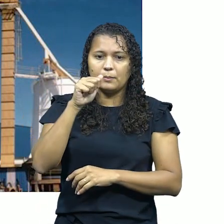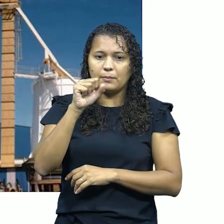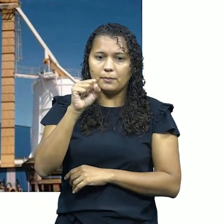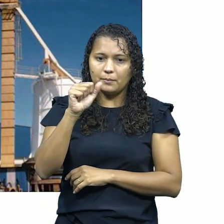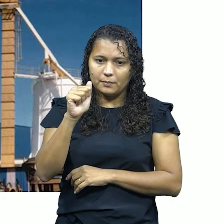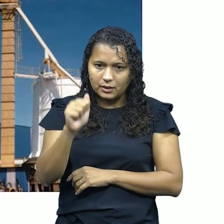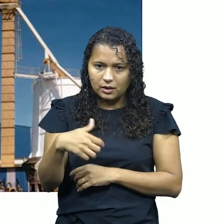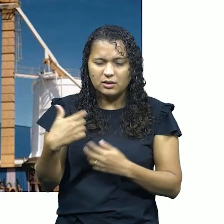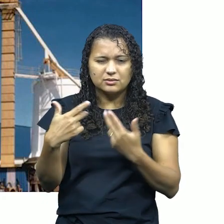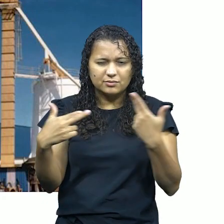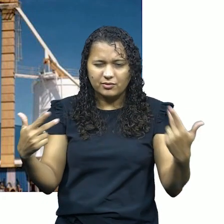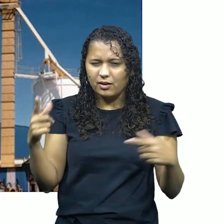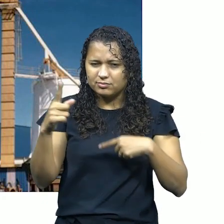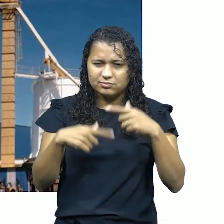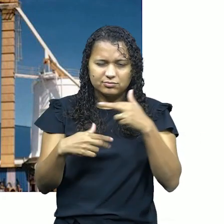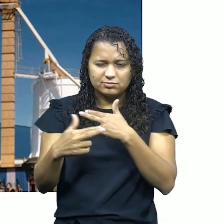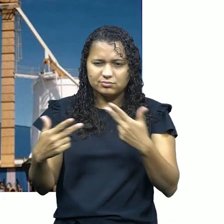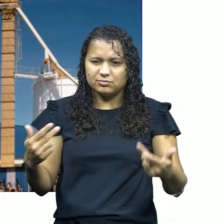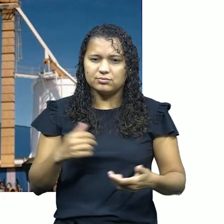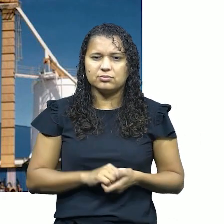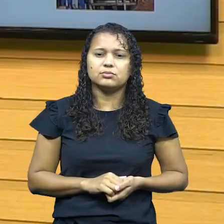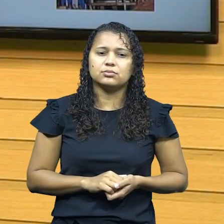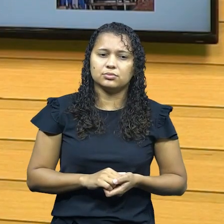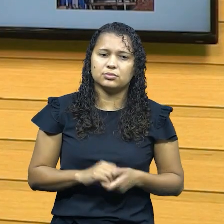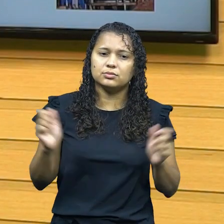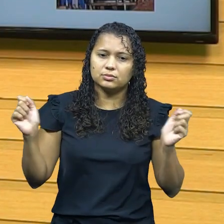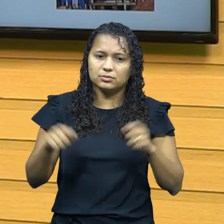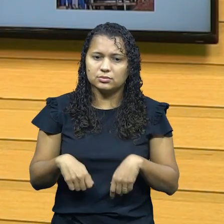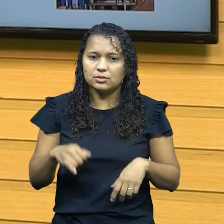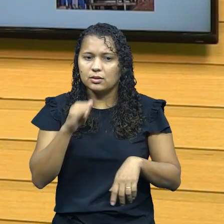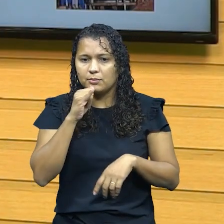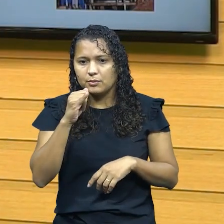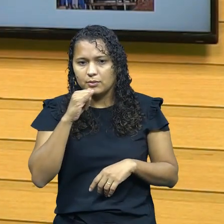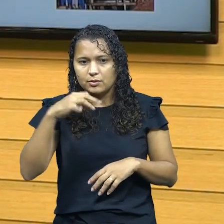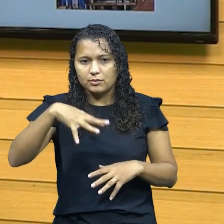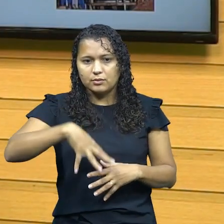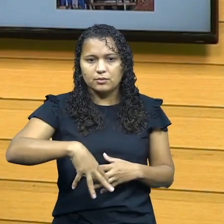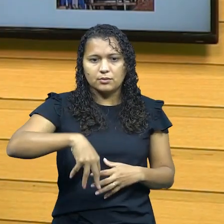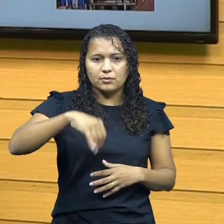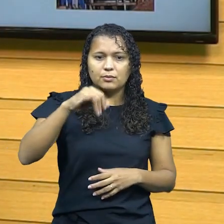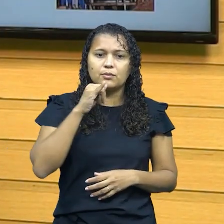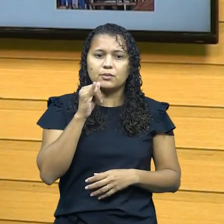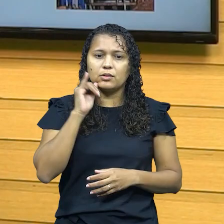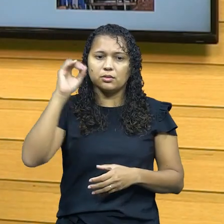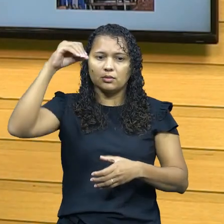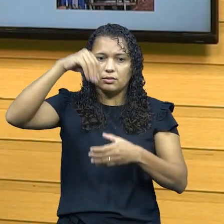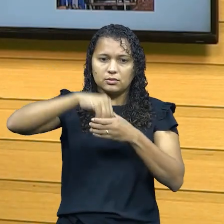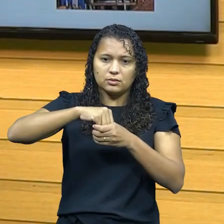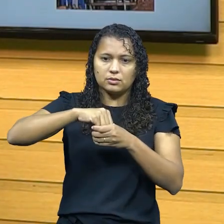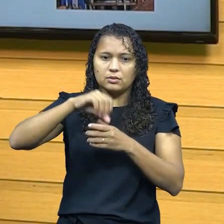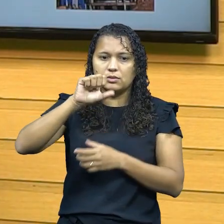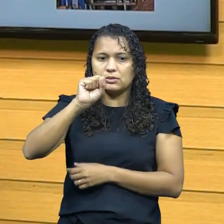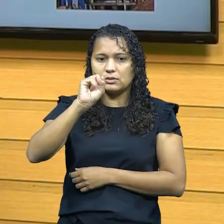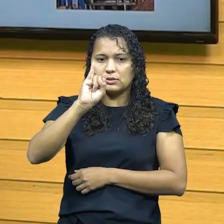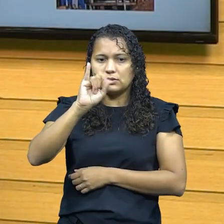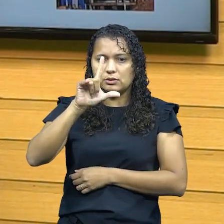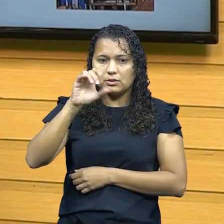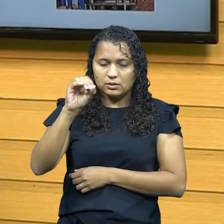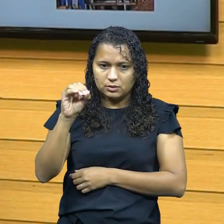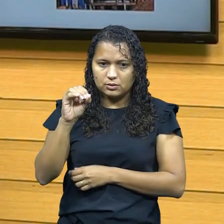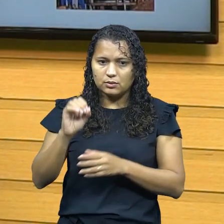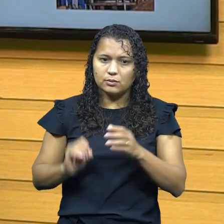úmidos, lodo, argila, pó, etc. Então, ele consegue levar a mercadoria, por exemplo, para dentro de um silo.